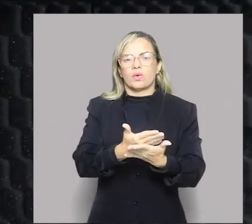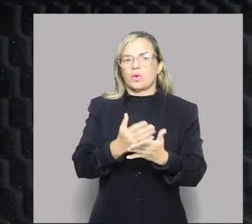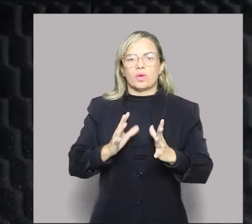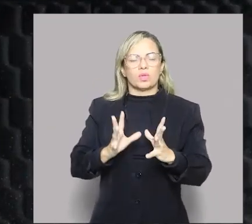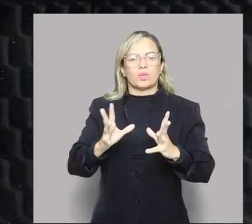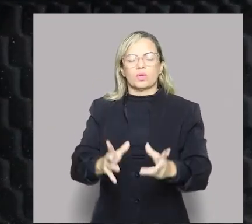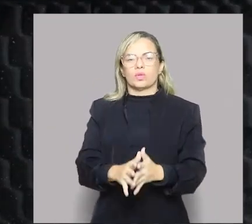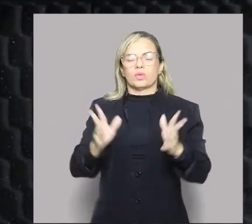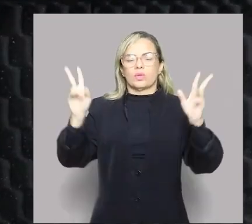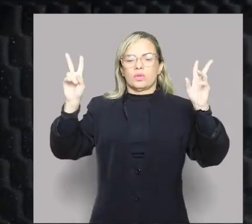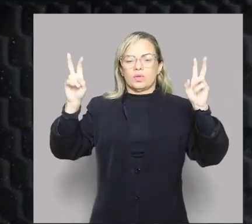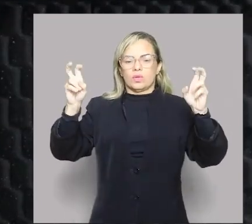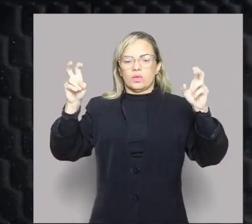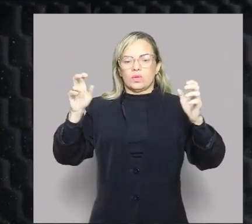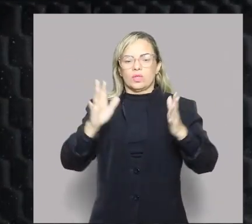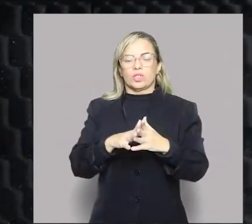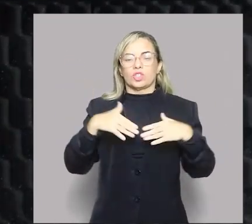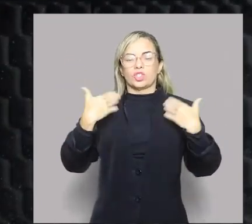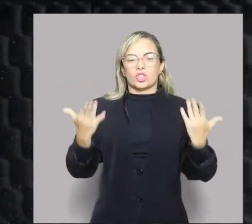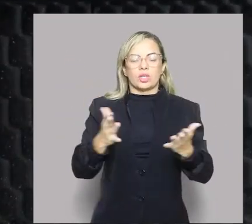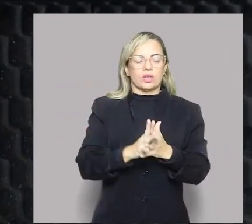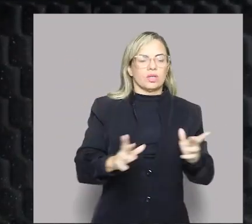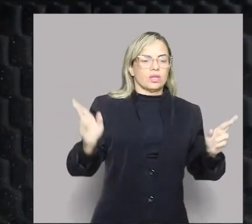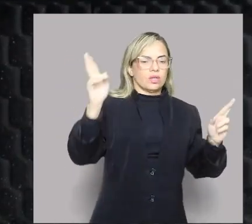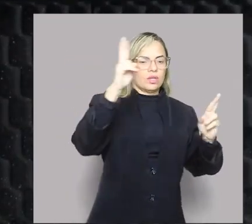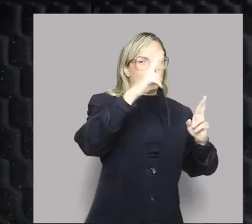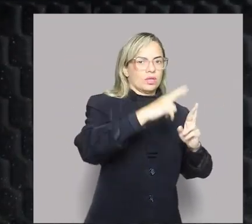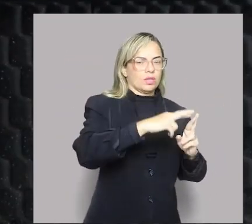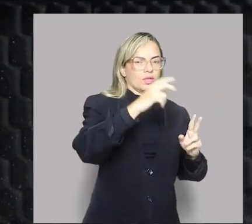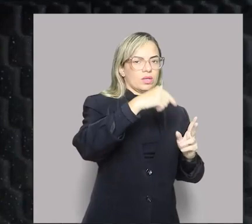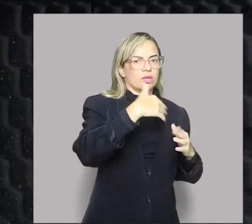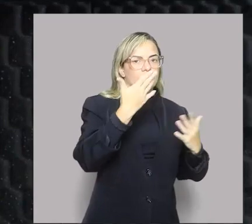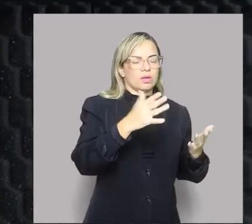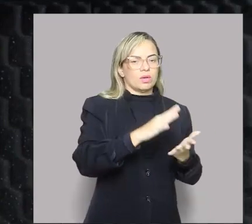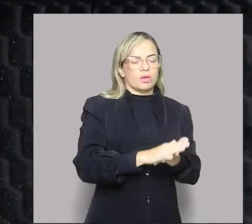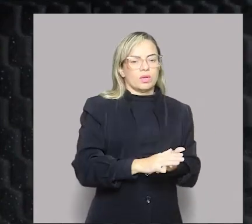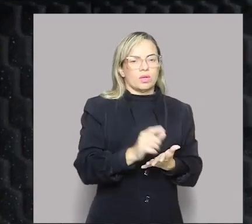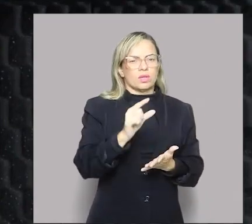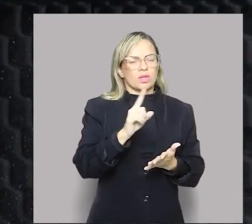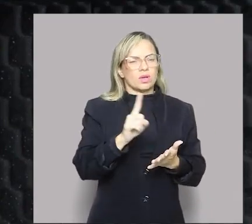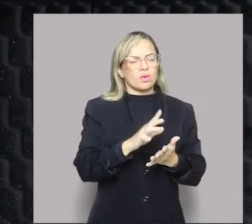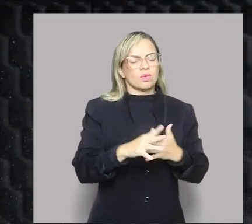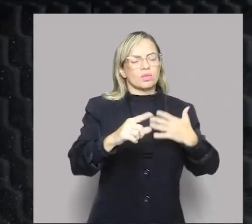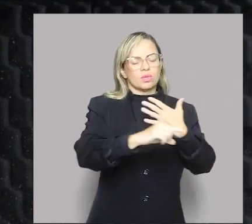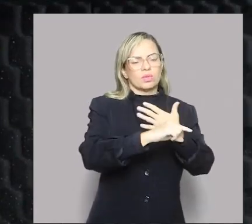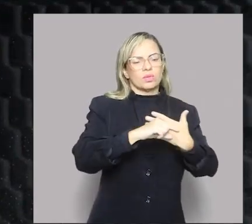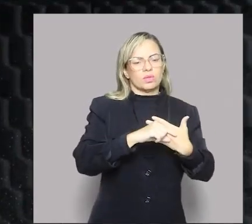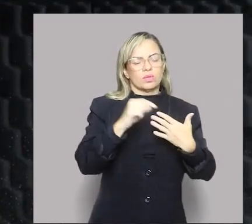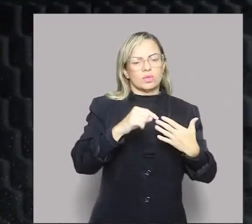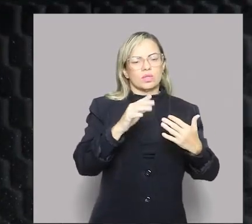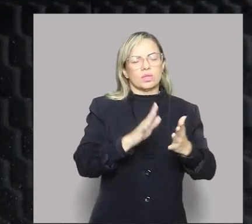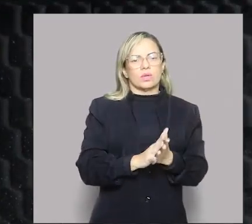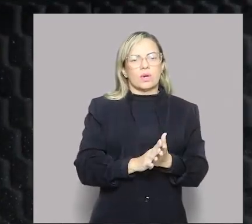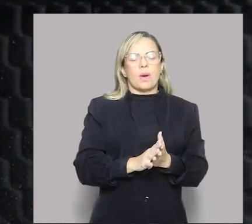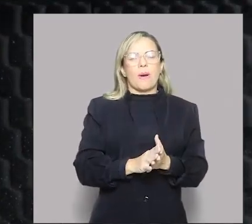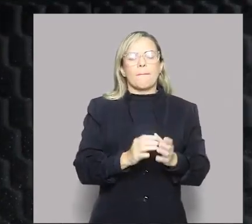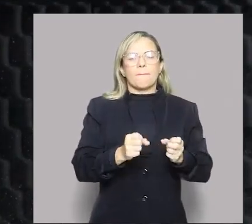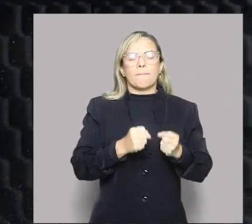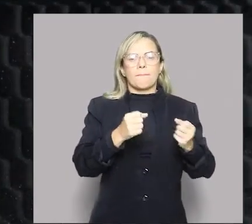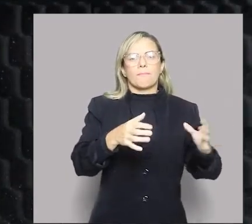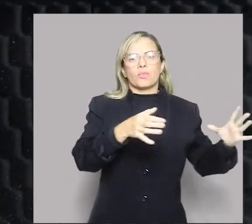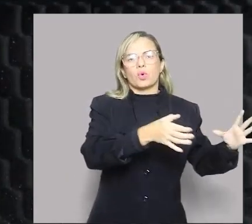A referência, por sua vez, ela se trata não de autores, ela se trata de situações,